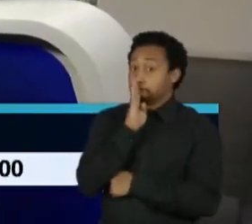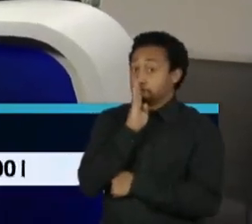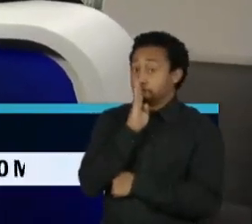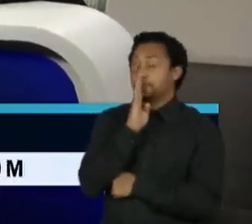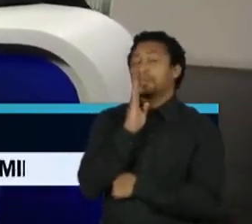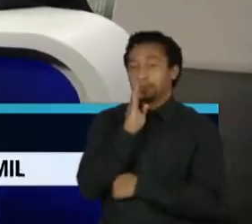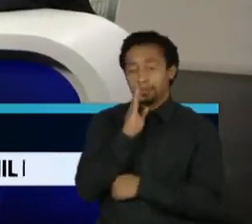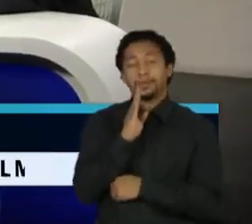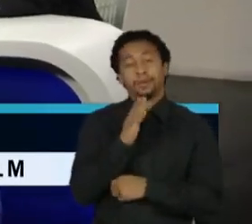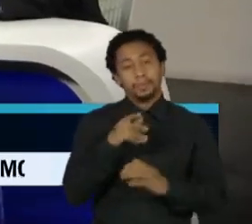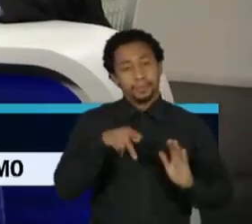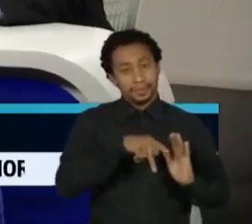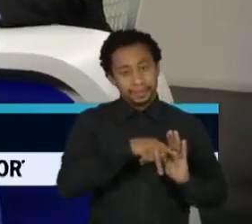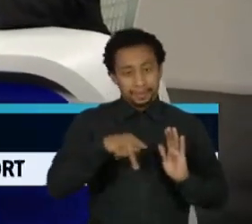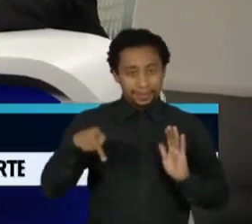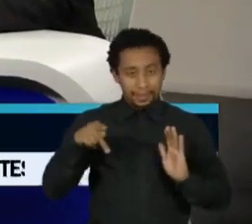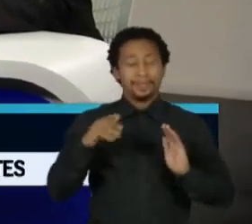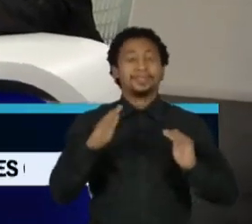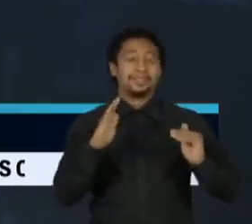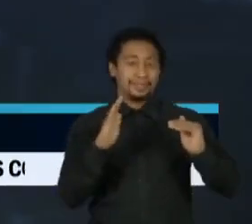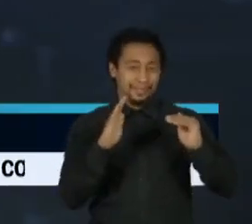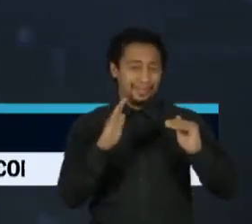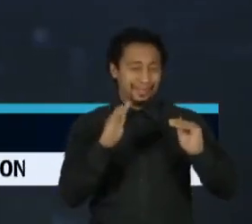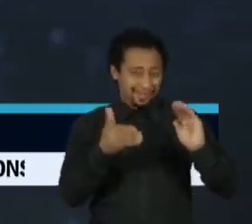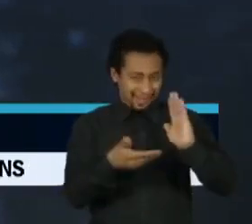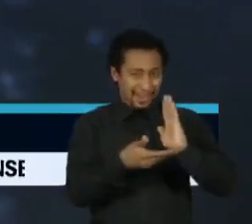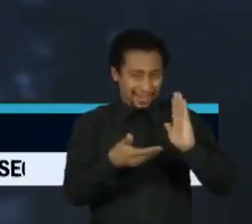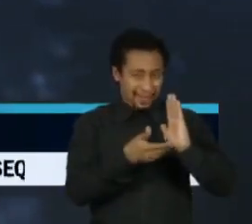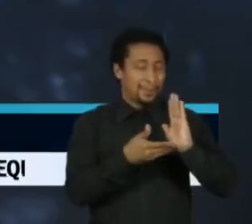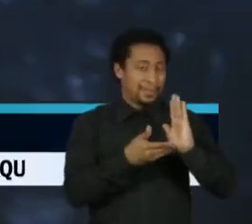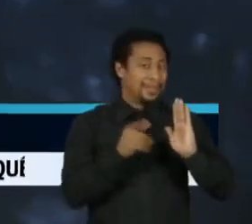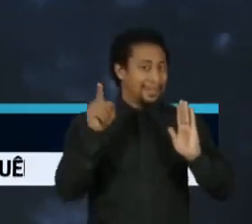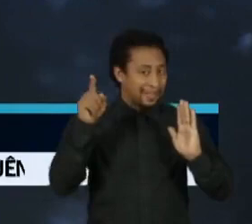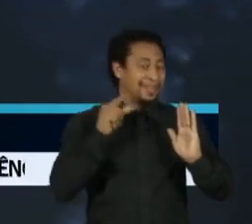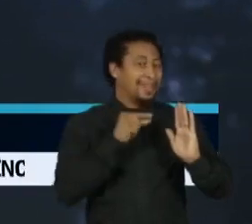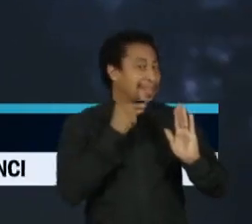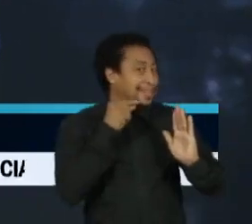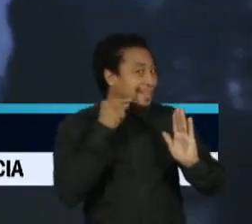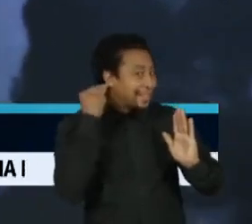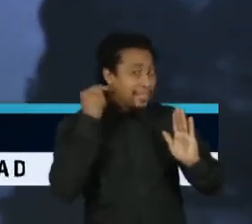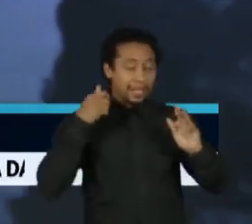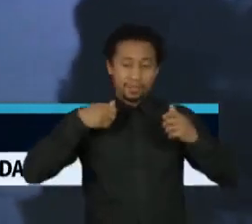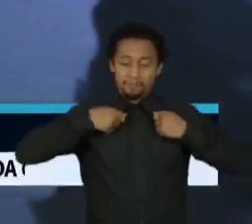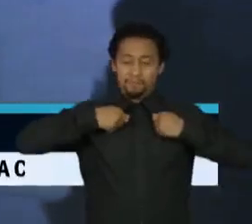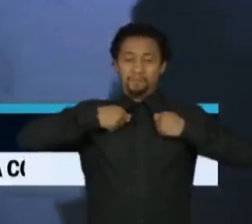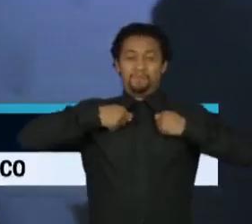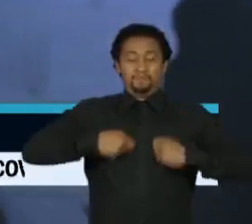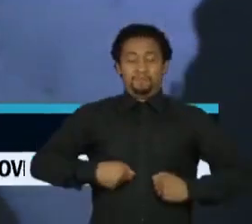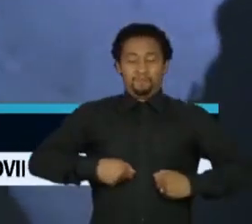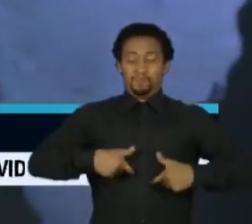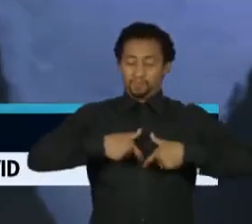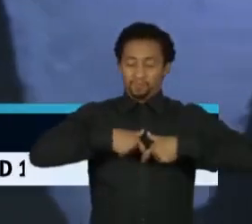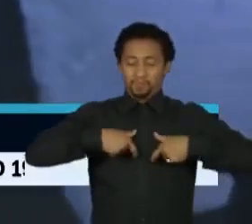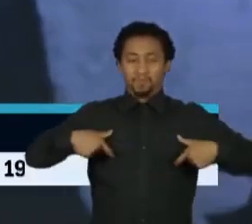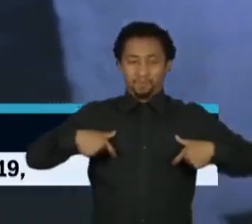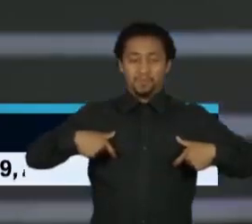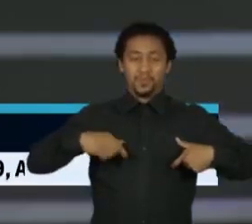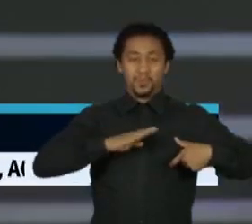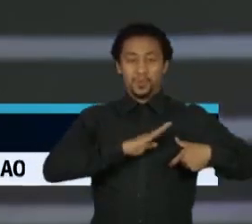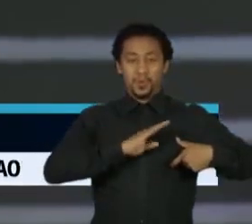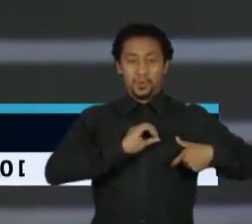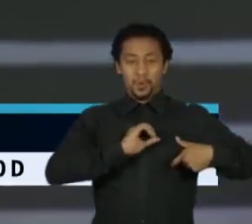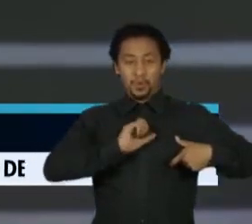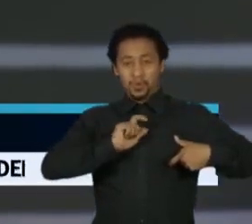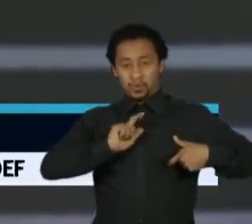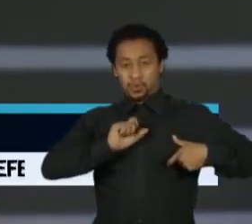presidente da Câmara, Arthur Lira, vestiu literalmente a camisa da campanha do presidente Bolsonaro. A imagem fala mais do que 1000 palavras, é